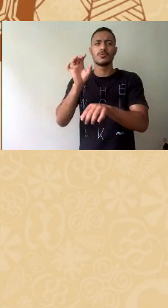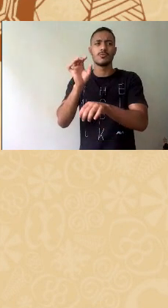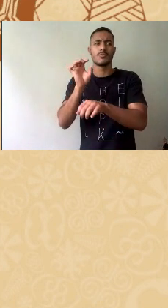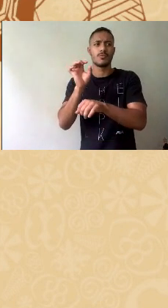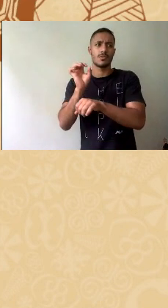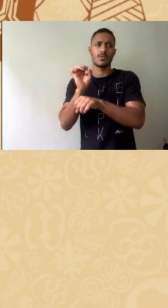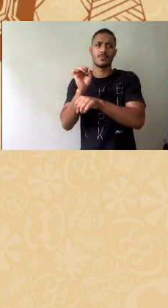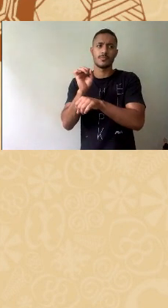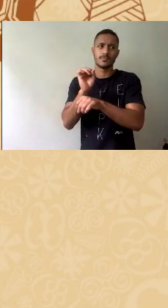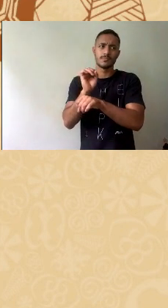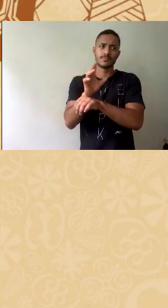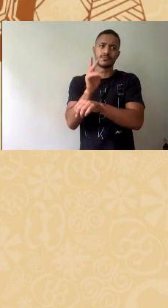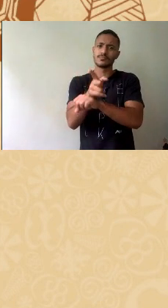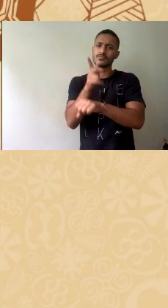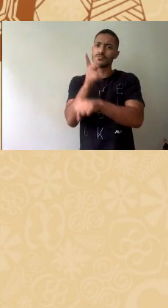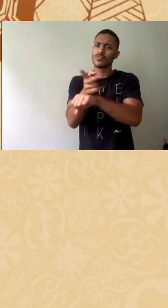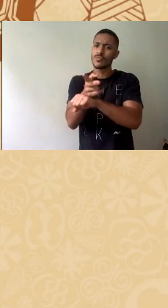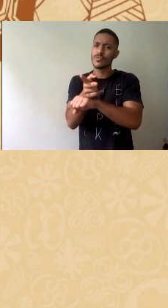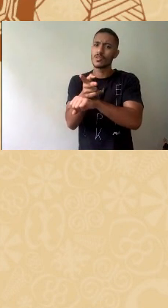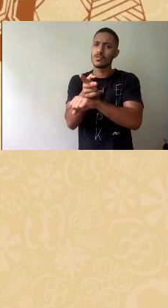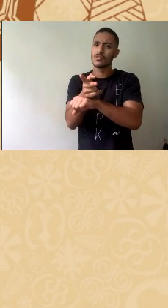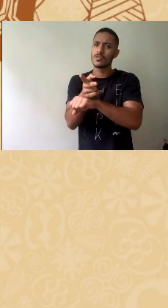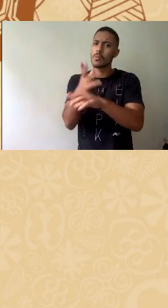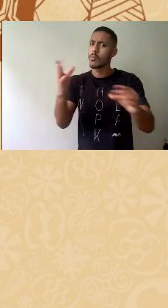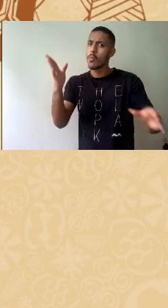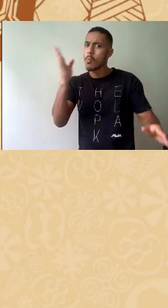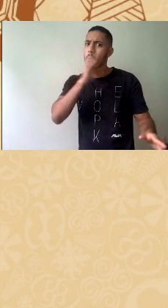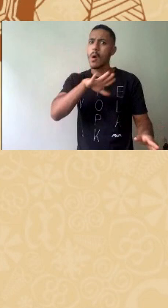cruel mesmo, né? Cruel do